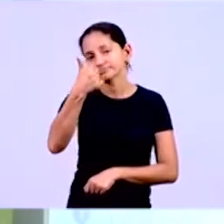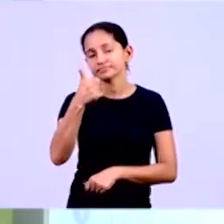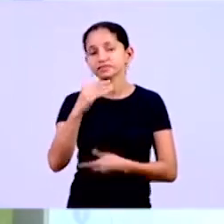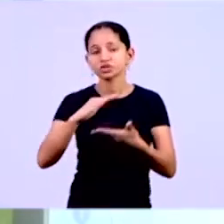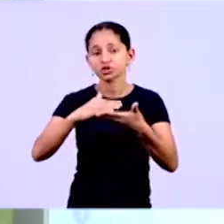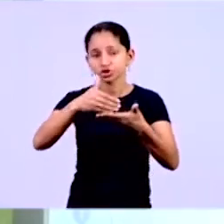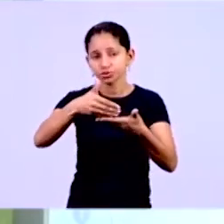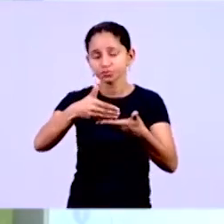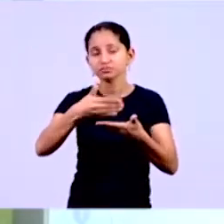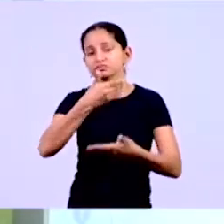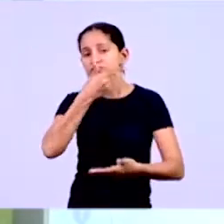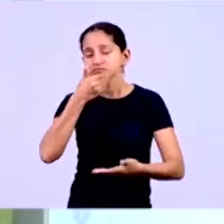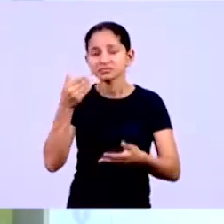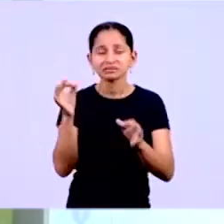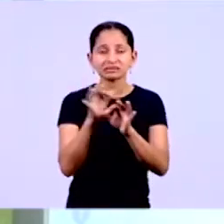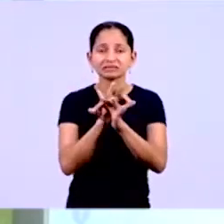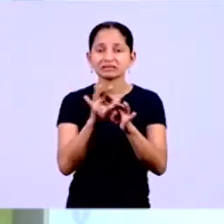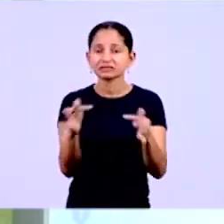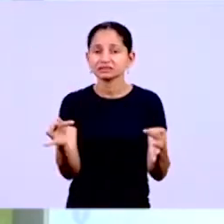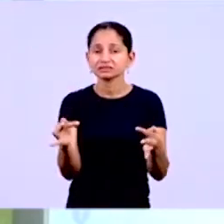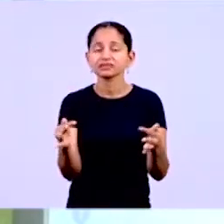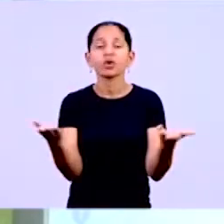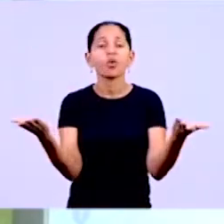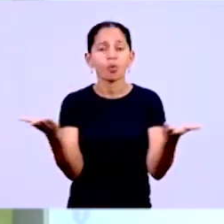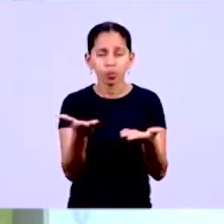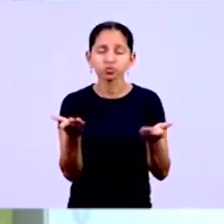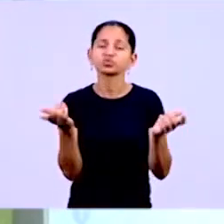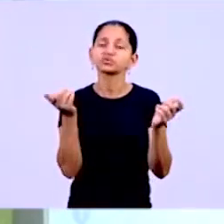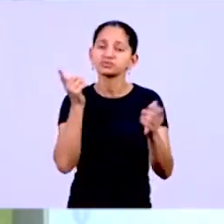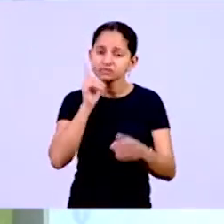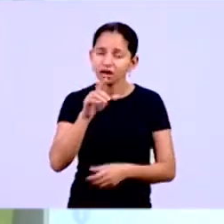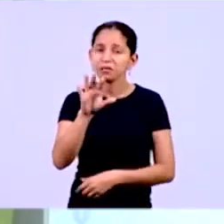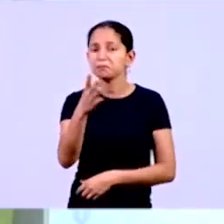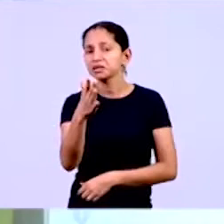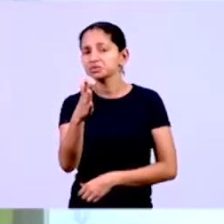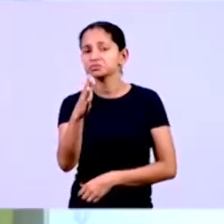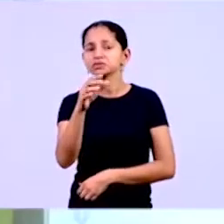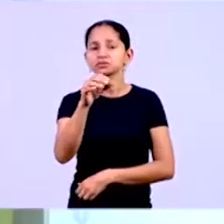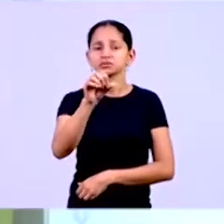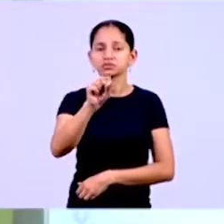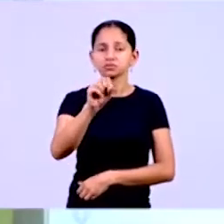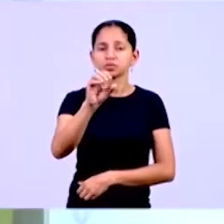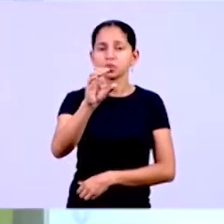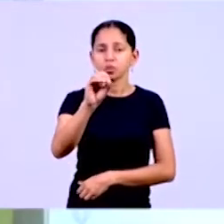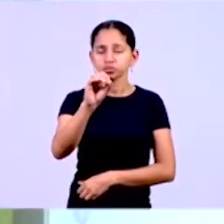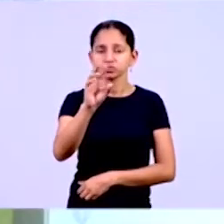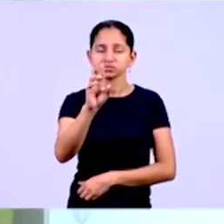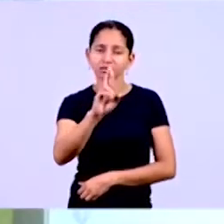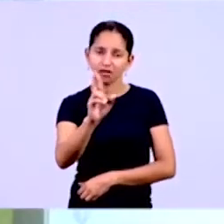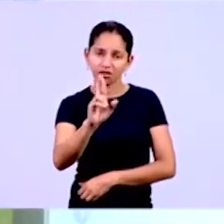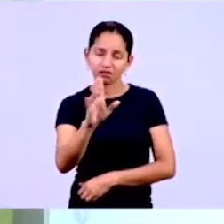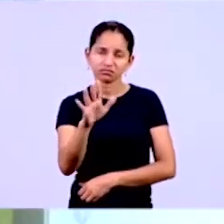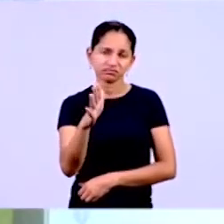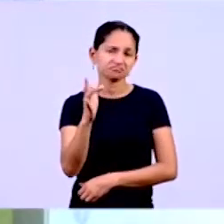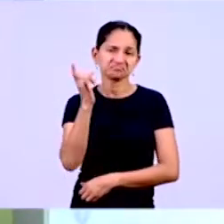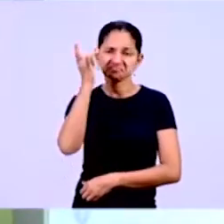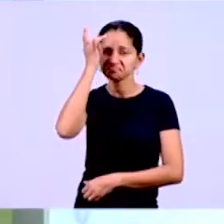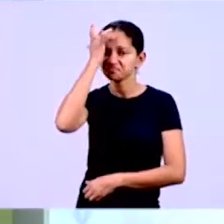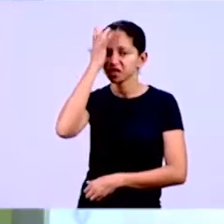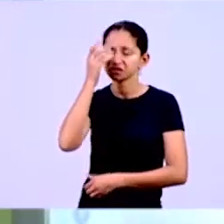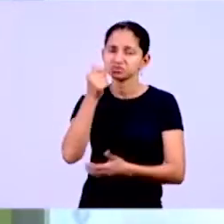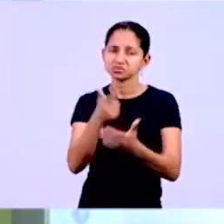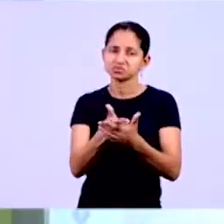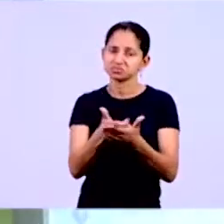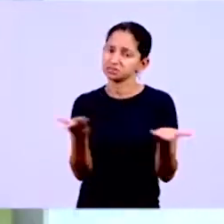notebook desse nível hoje, você consegue comprar a partir de R$800, bem barato, né, professora? Tá fácil comprar um computador hoje.